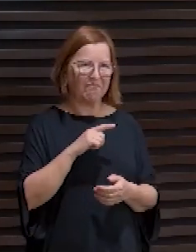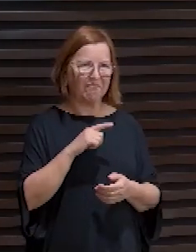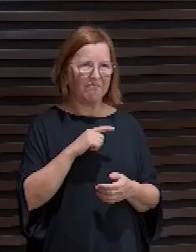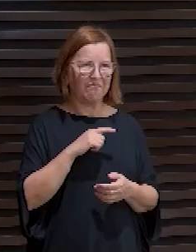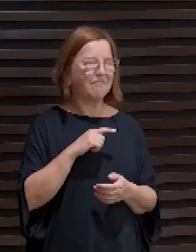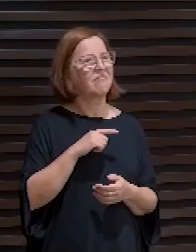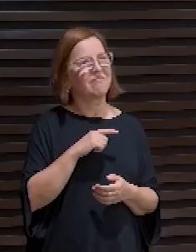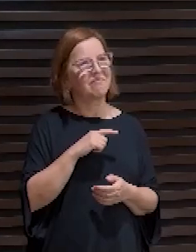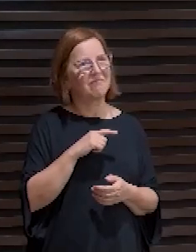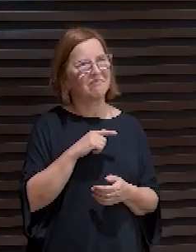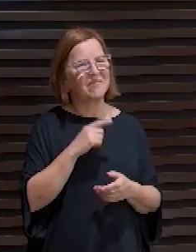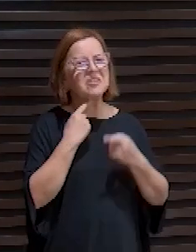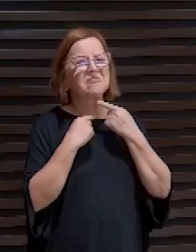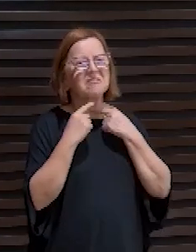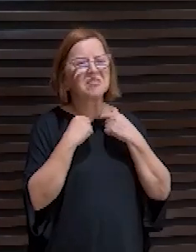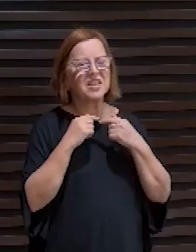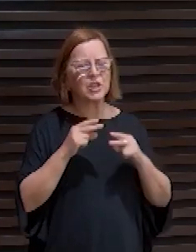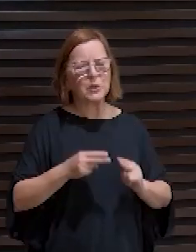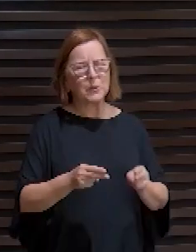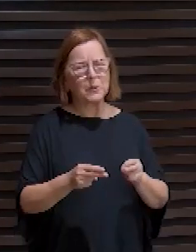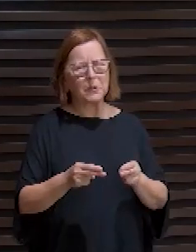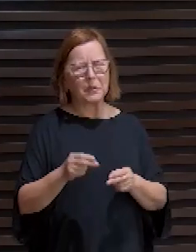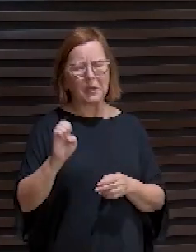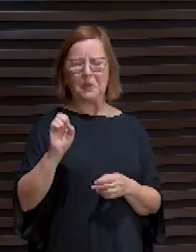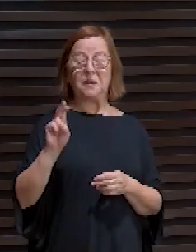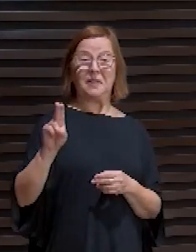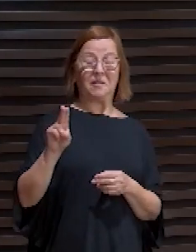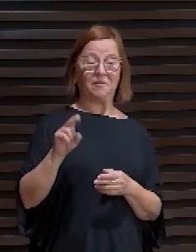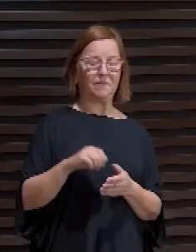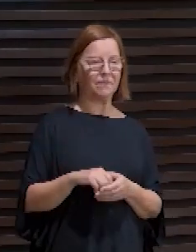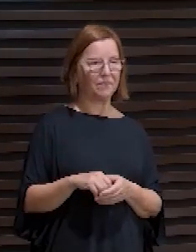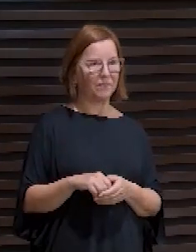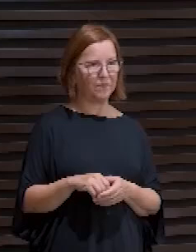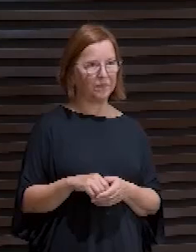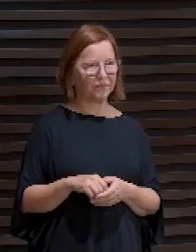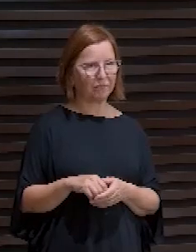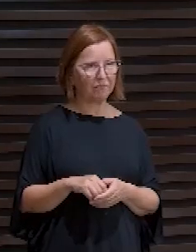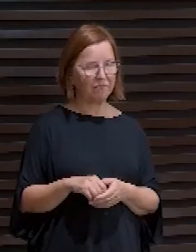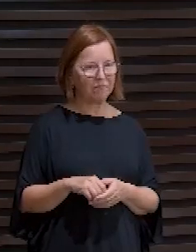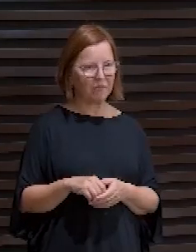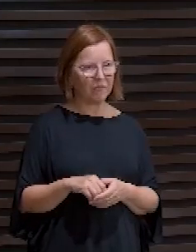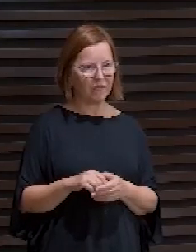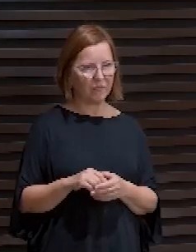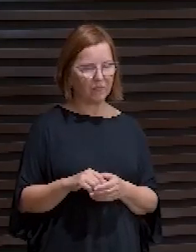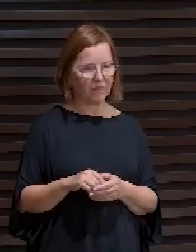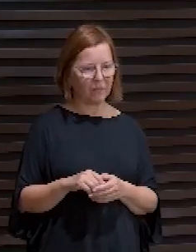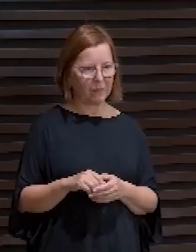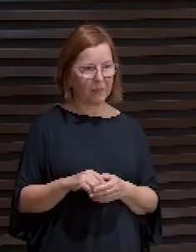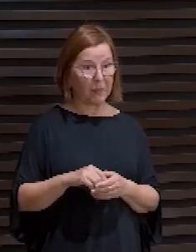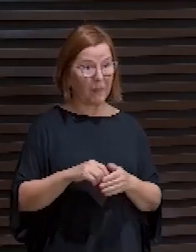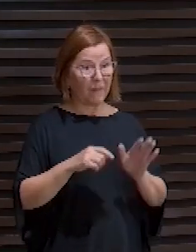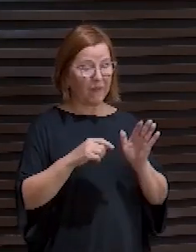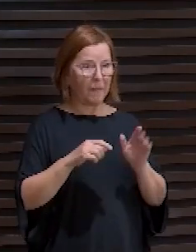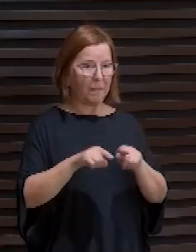individualismo. O caso, por exemplo, de Evódia e Síntique, em Filipenses 4:2, é emblemático porque mostra a